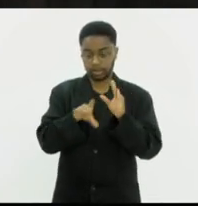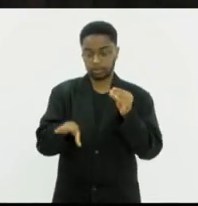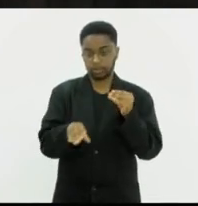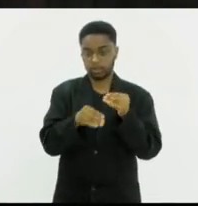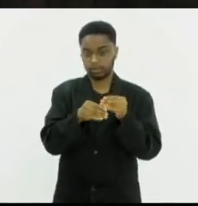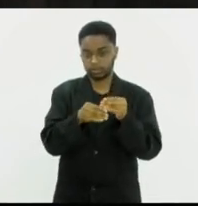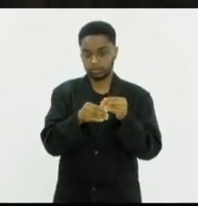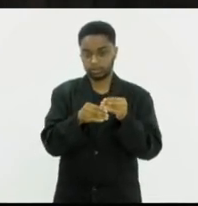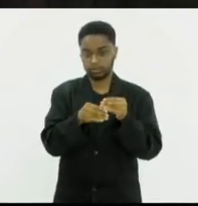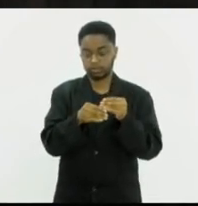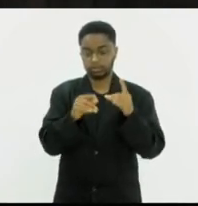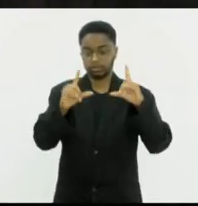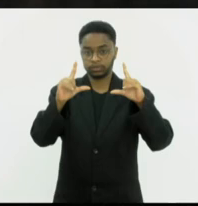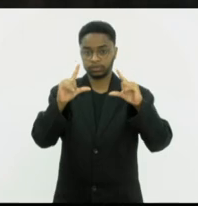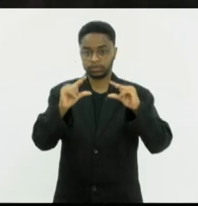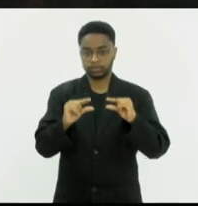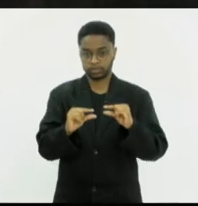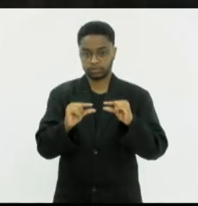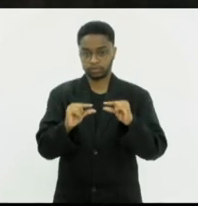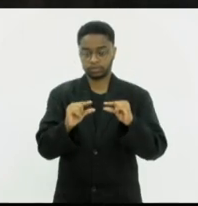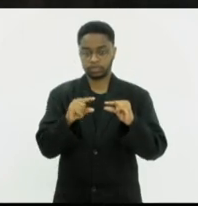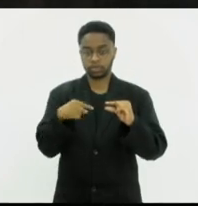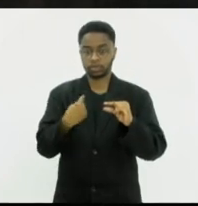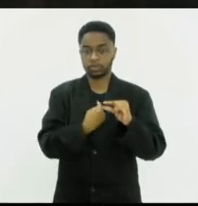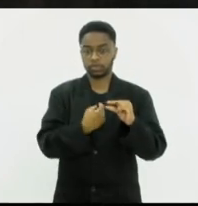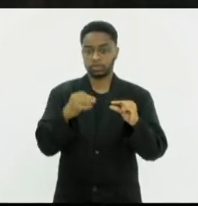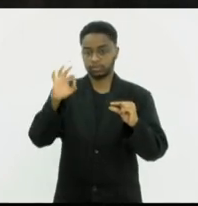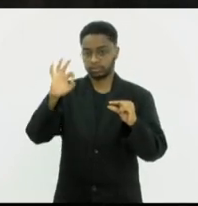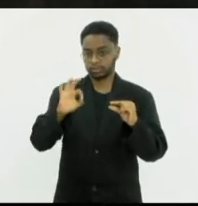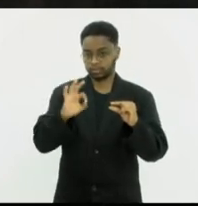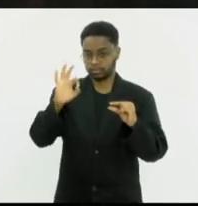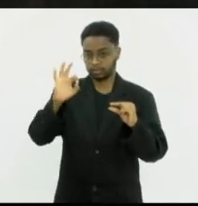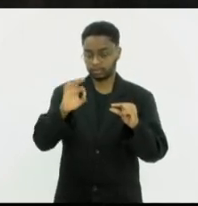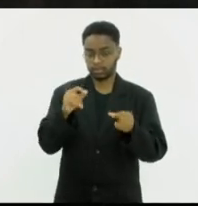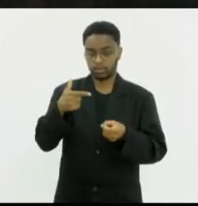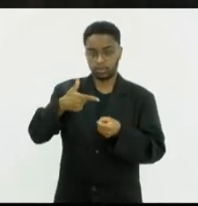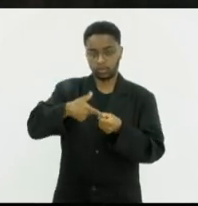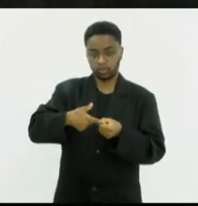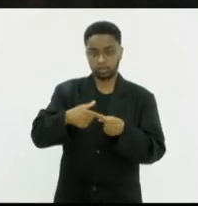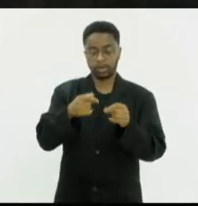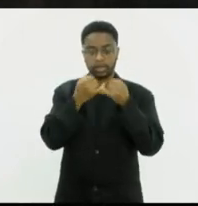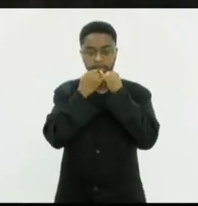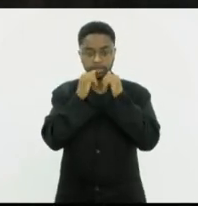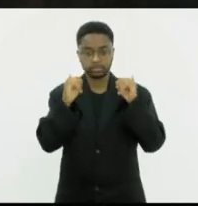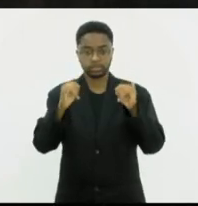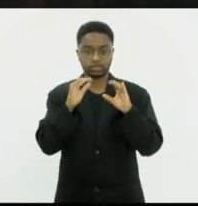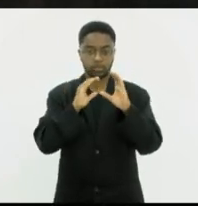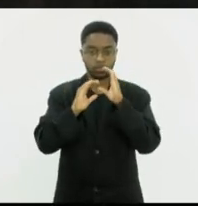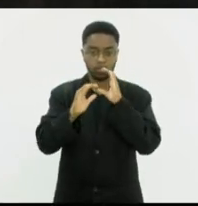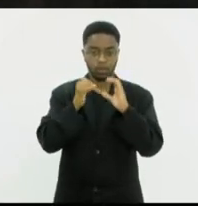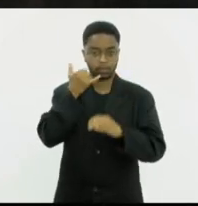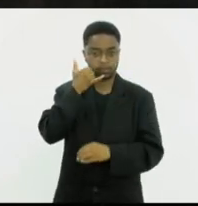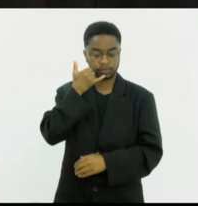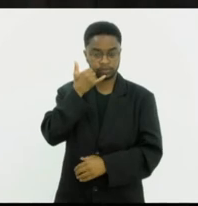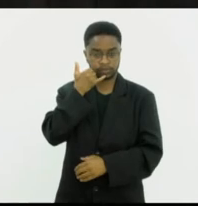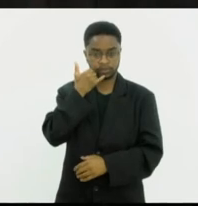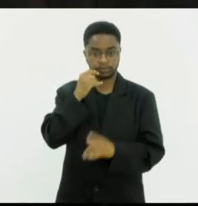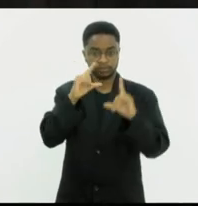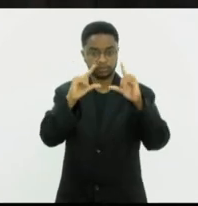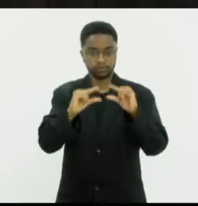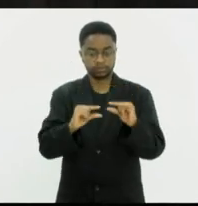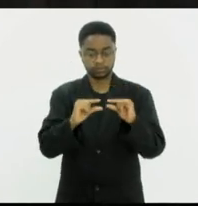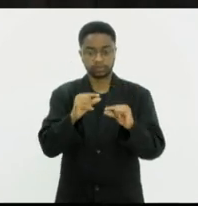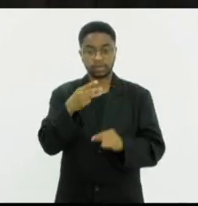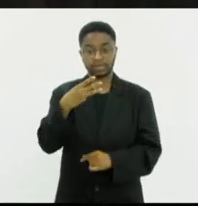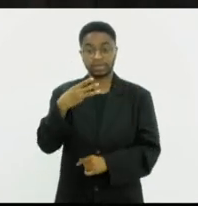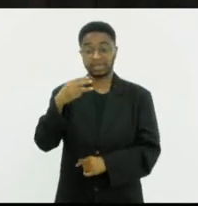complementares reduziram as nossas alíquotas de combustível, energia e telecomunicações de